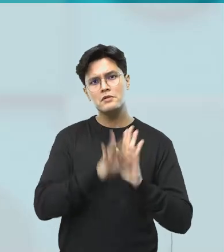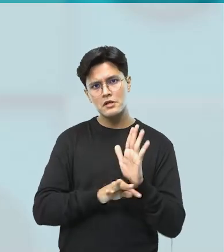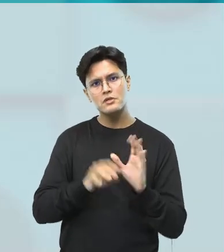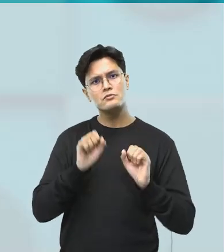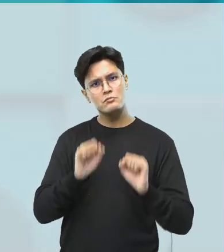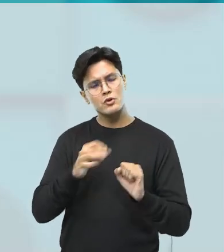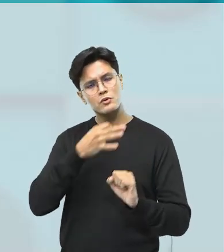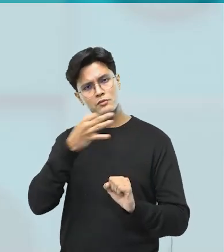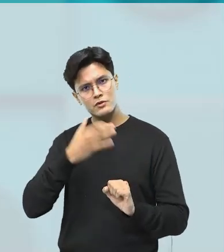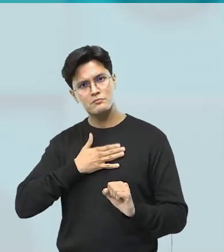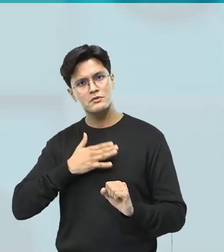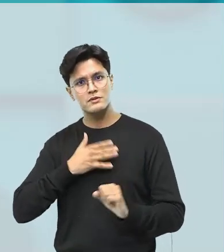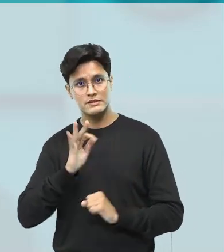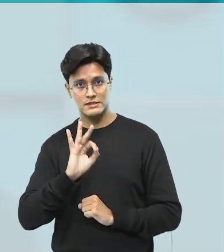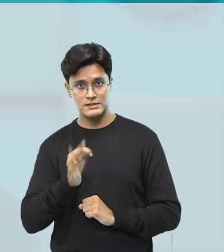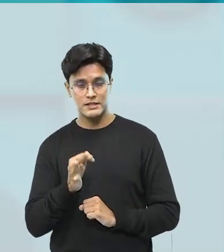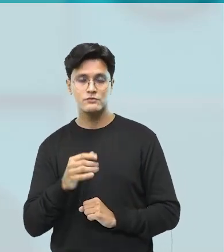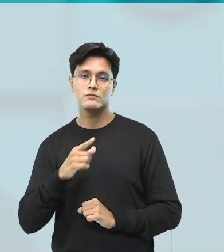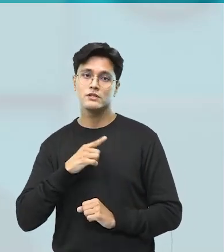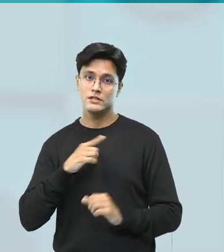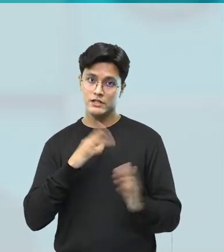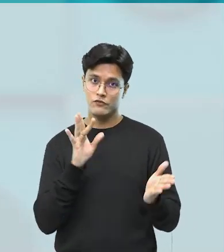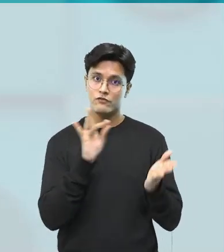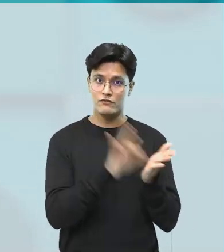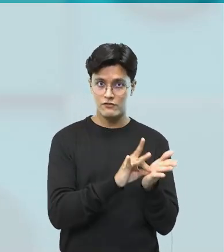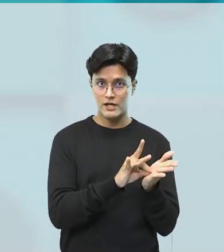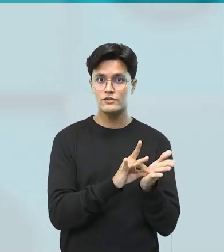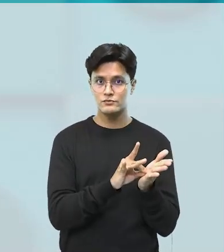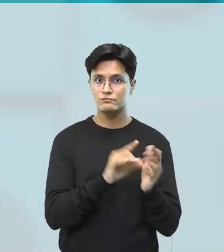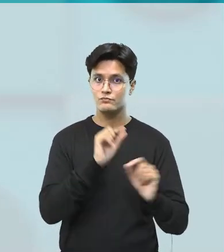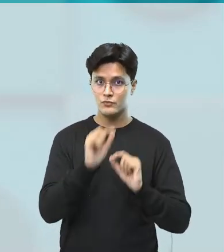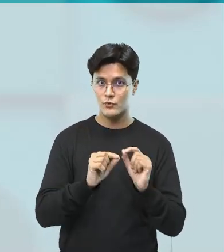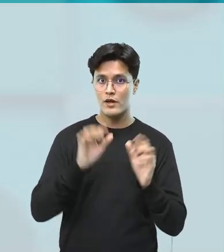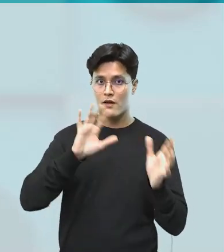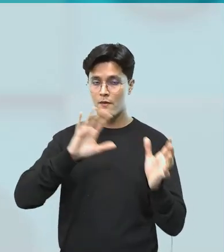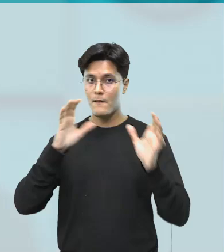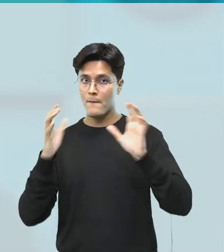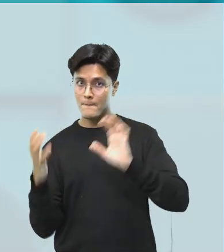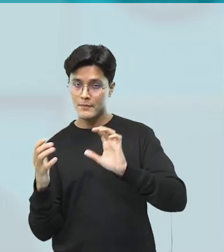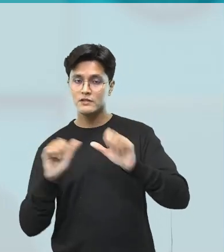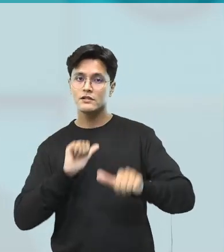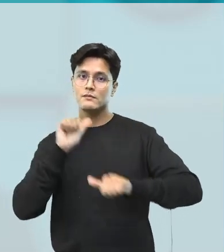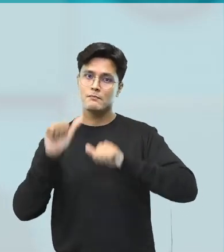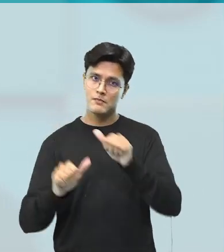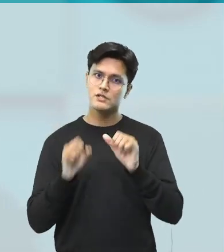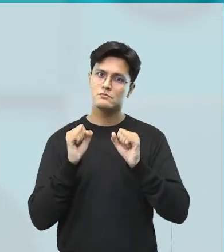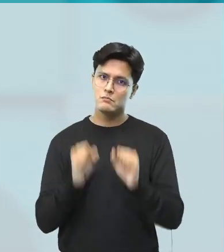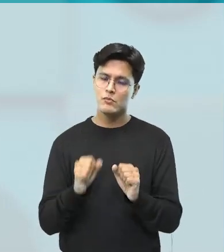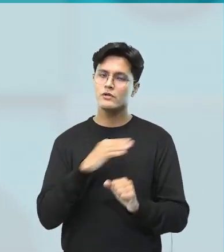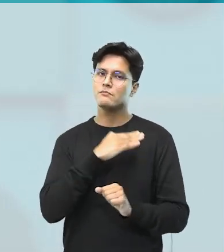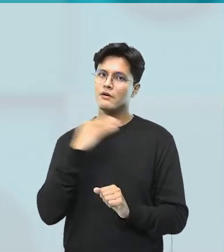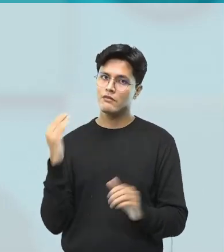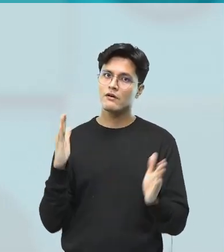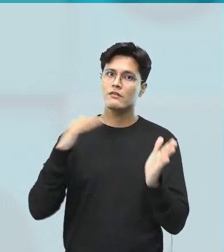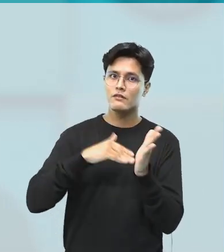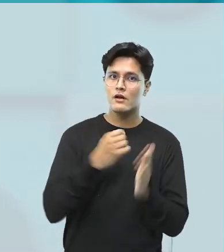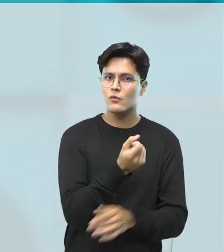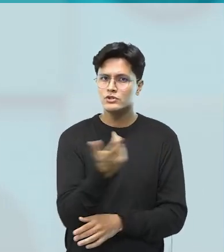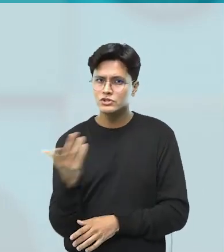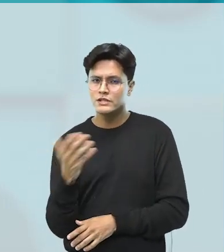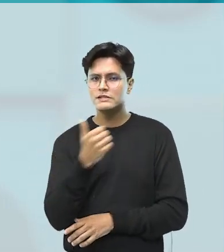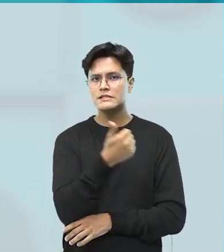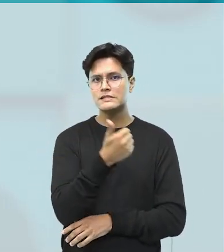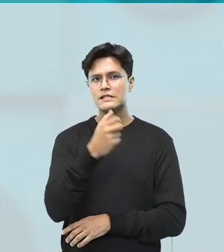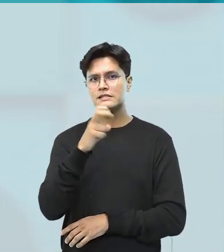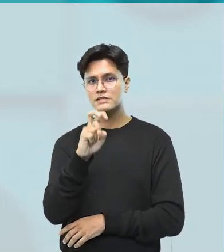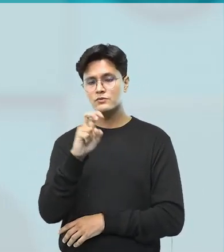Eu tenho um fato, né? O fato de que a mudança climática, né, pode matar aí até 152 mil europeus até o